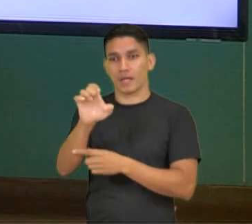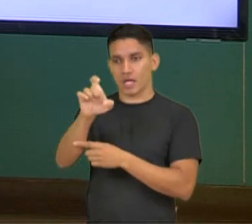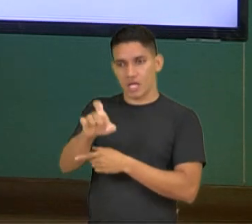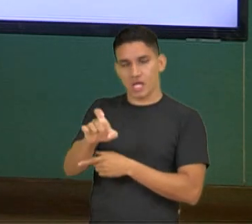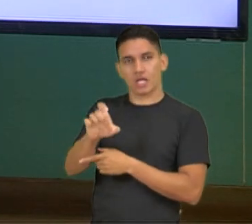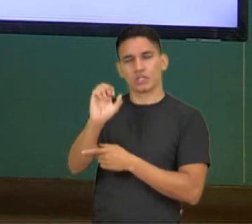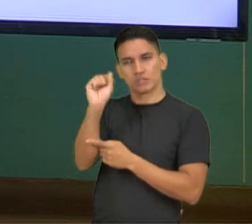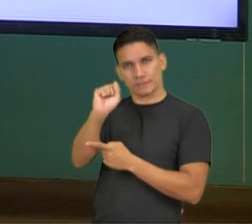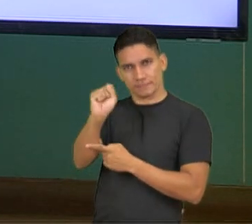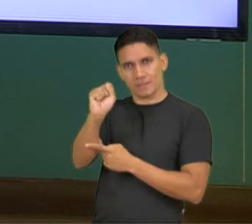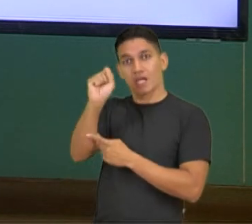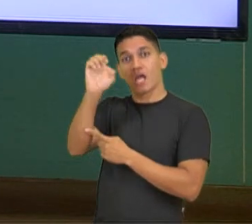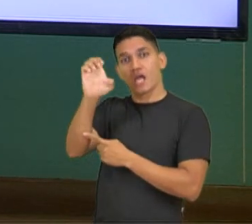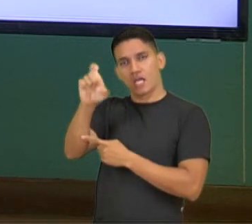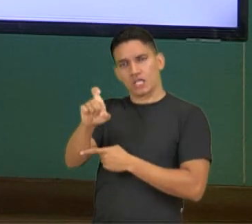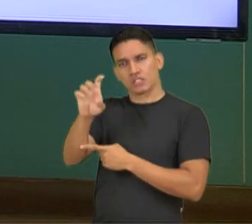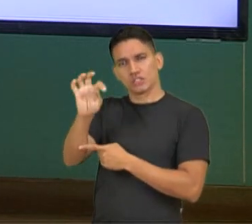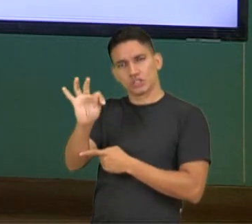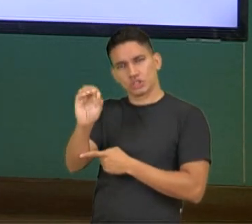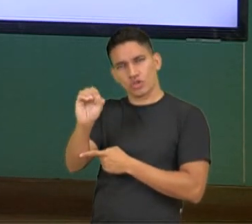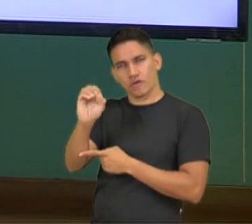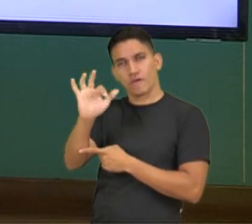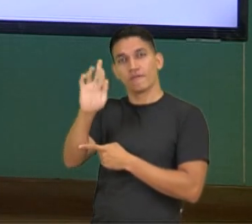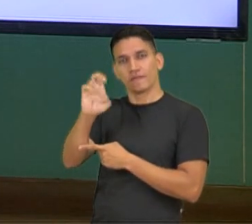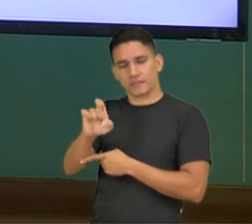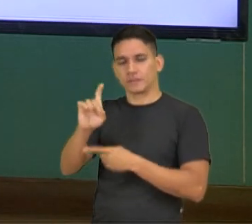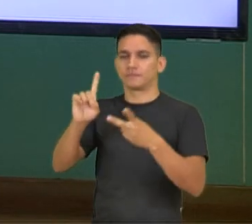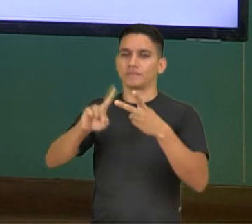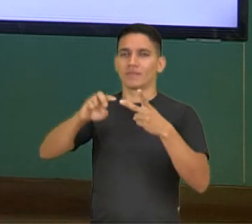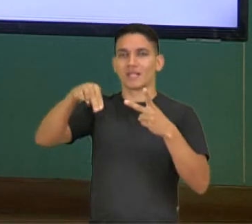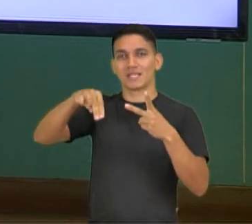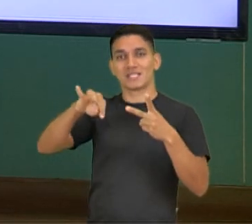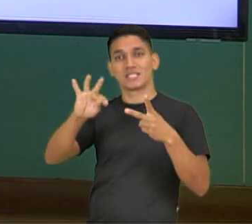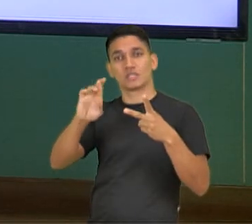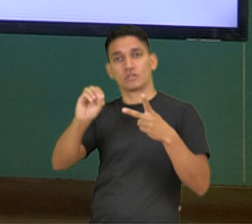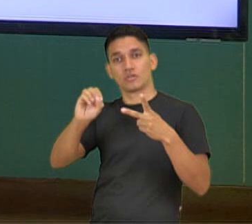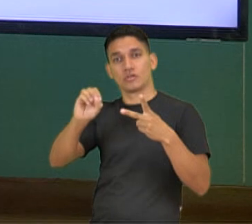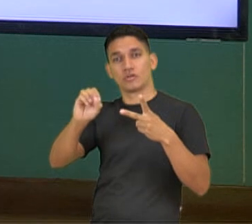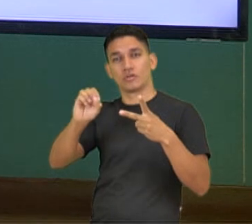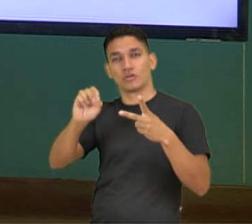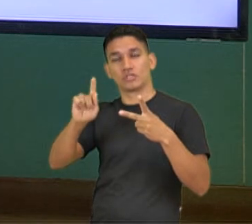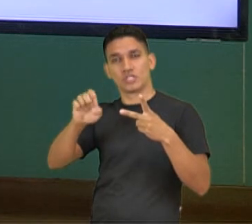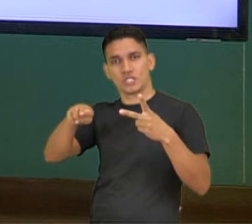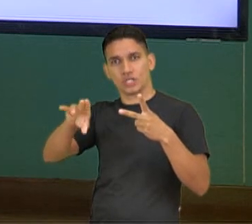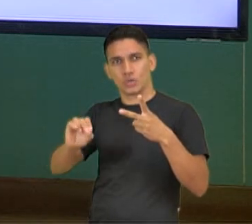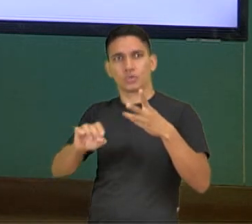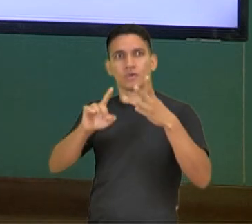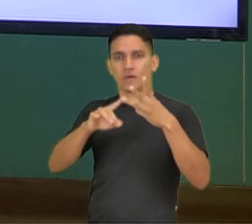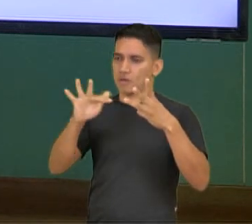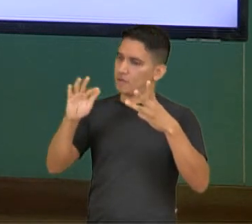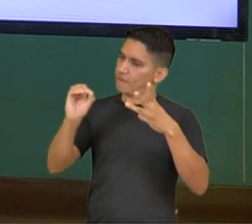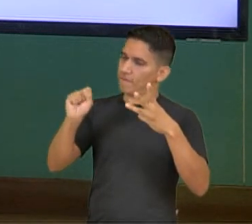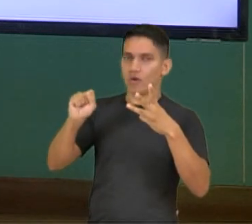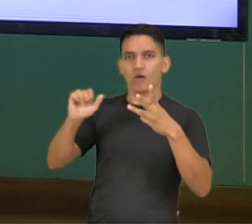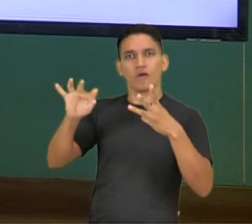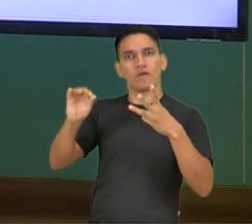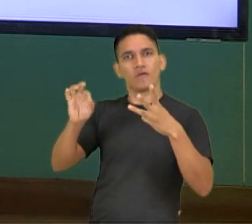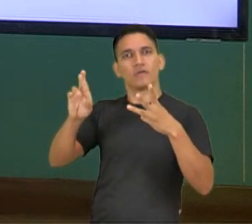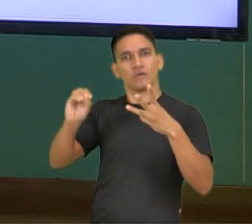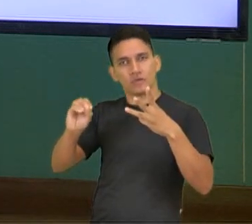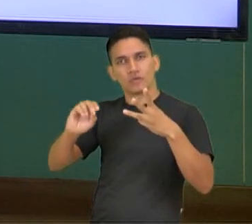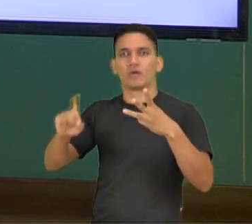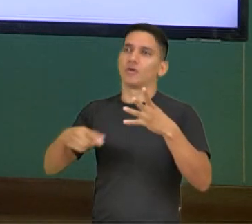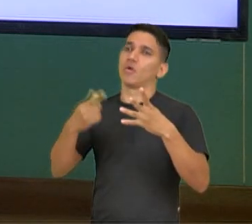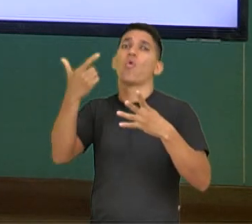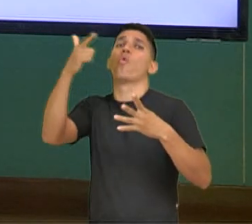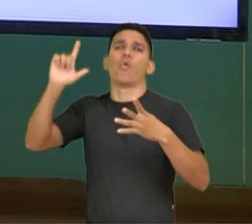o oxigênio, o nitrogênio, o fósforo, são átomos que geralmente